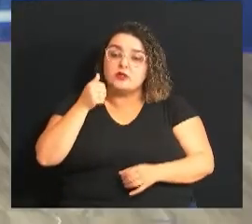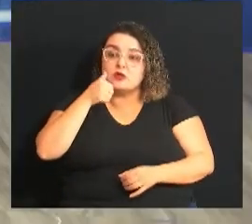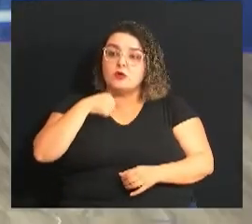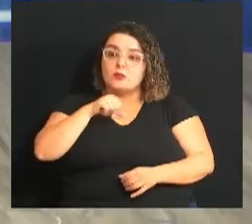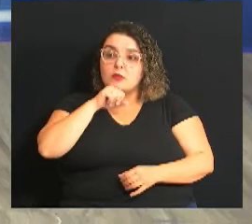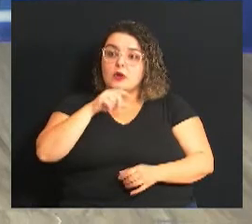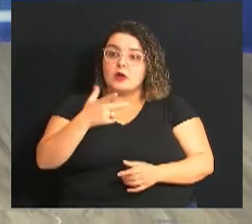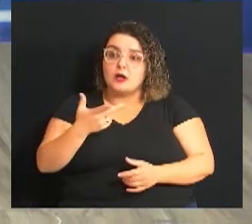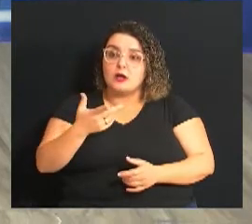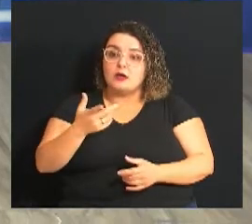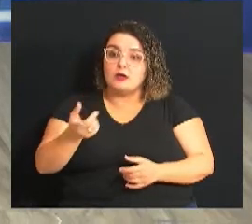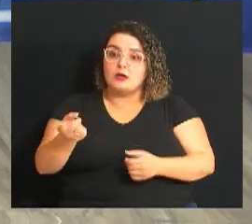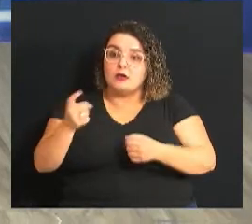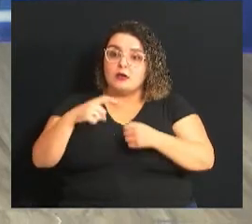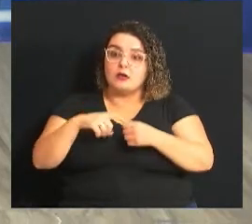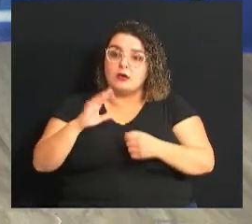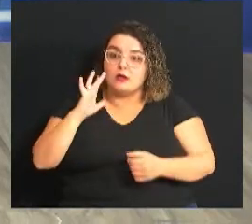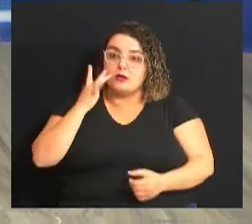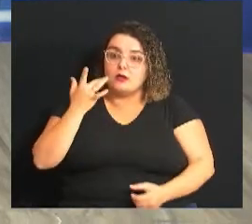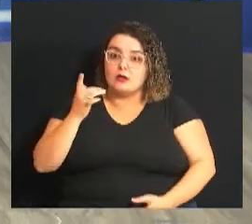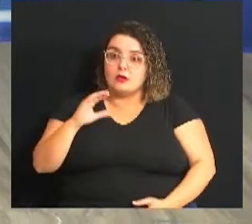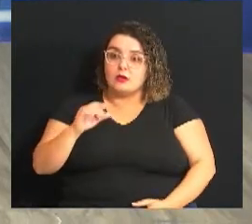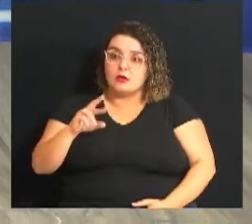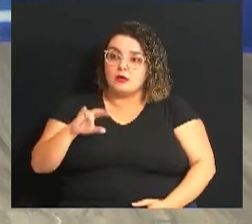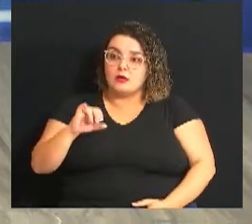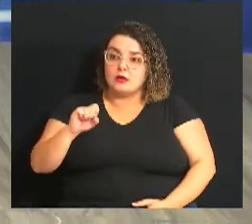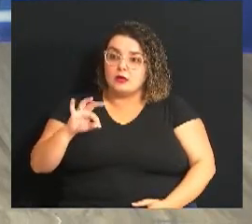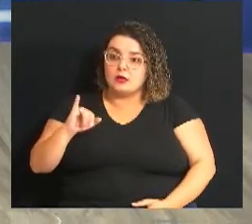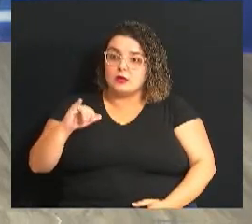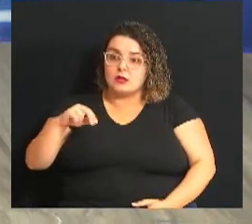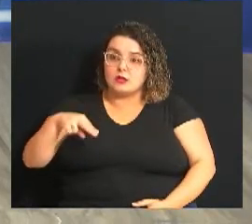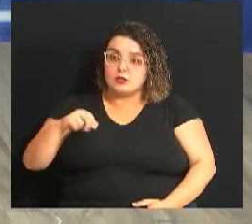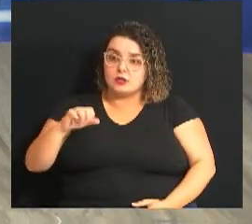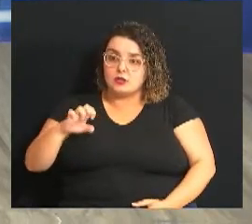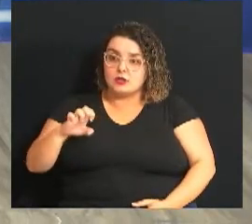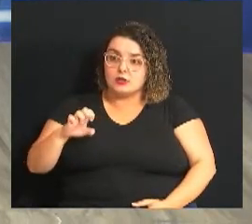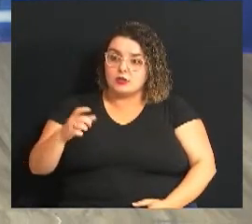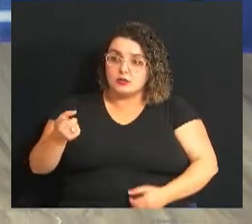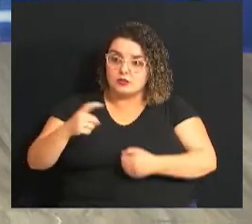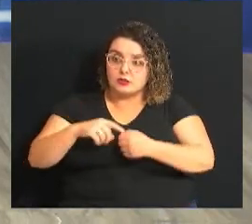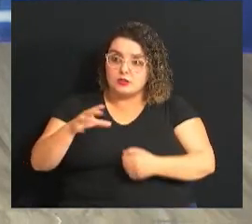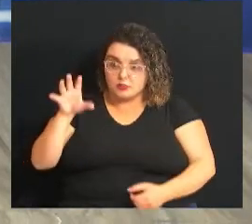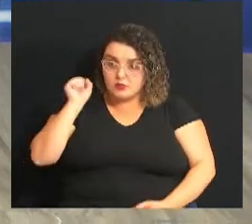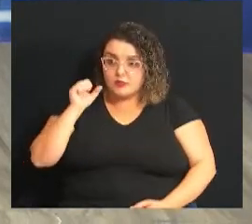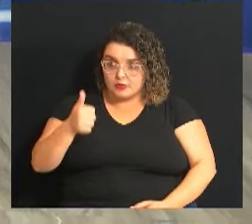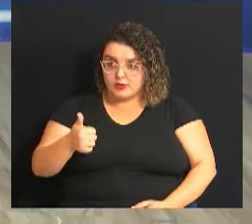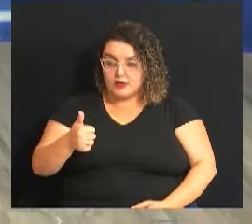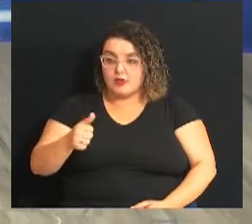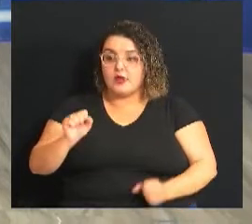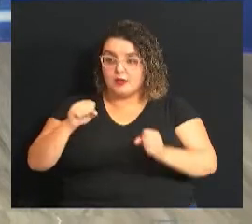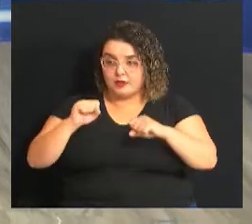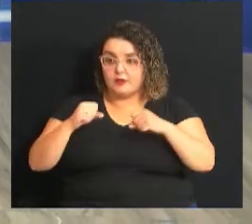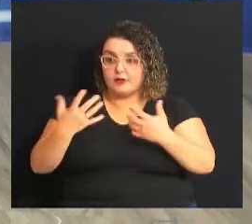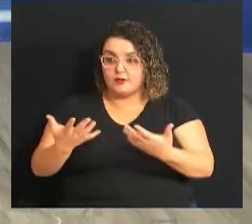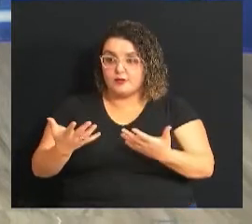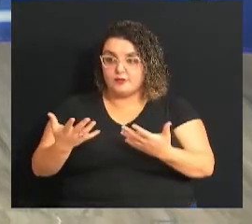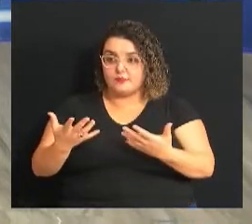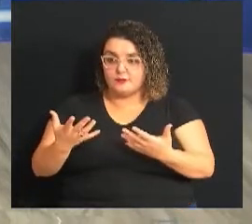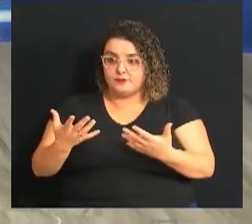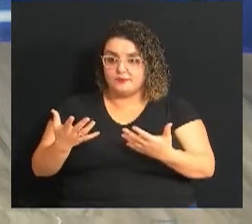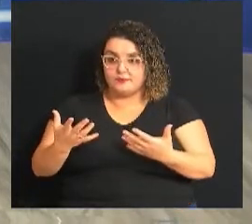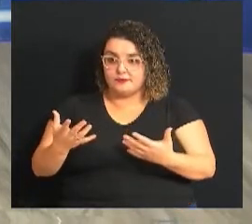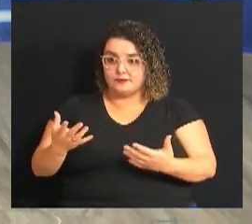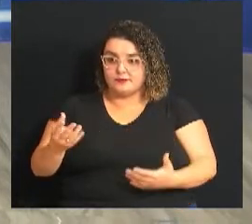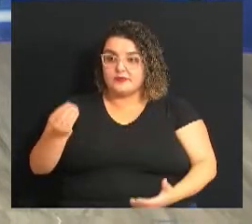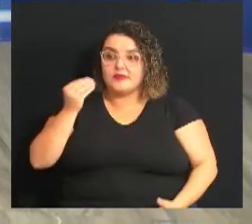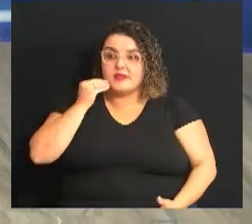Opa, agora a Cristiane está de volta. Está me ouvindo direitinho, Cris? Agora sim, eu tentei tirar o Wi-Fi